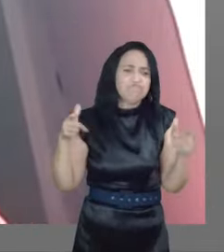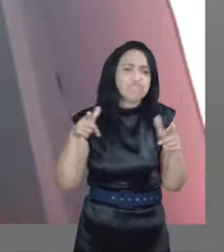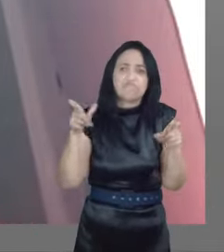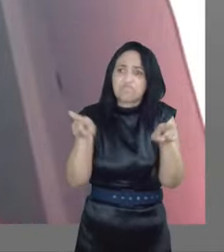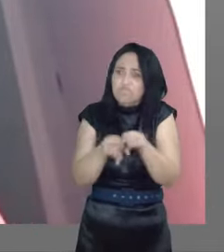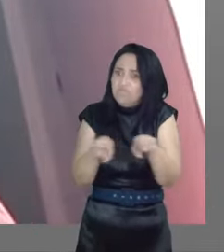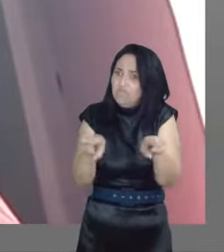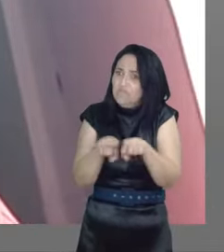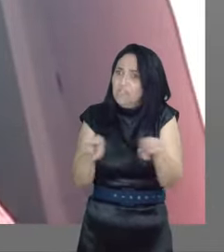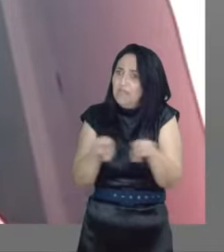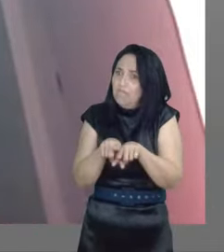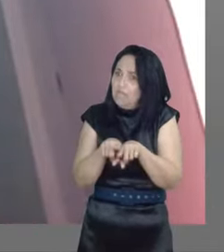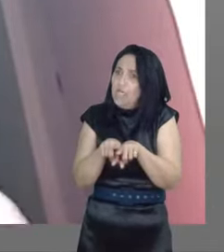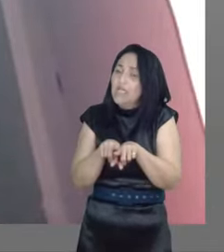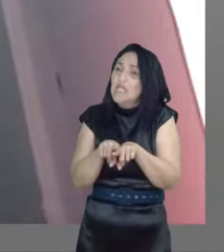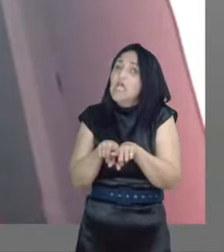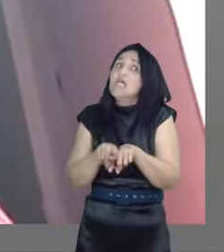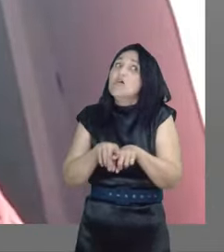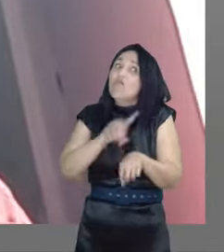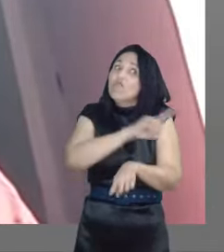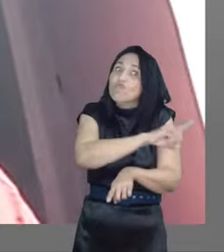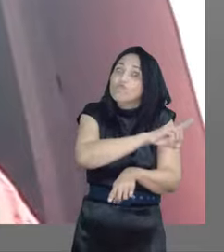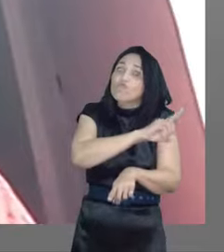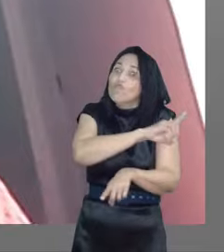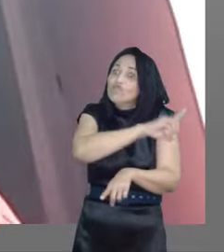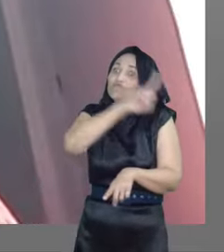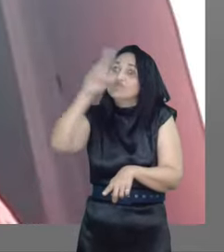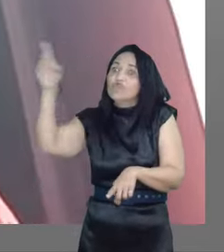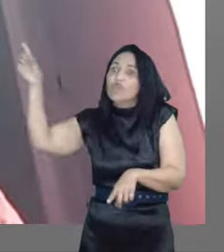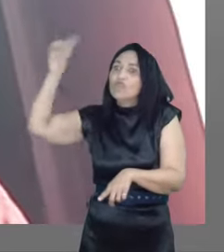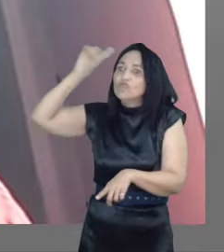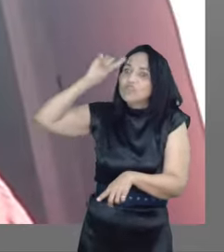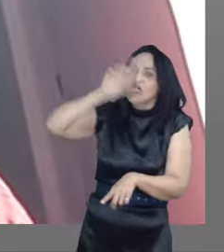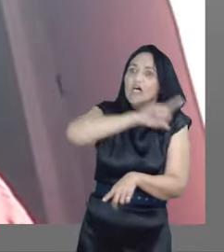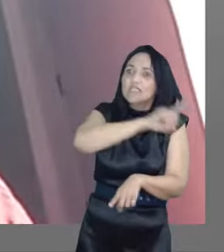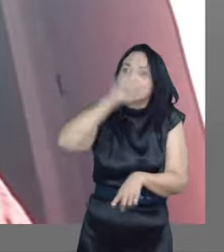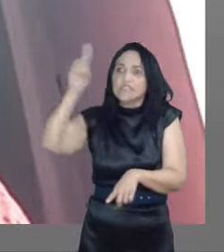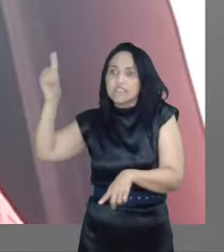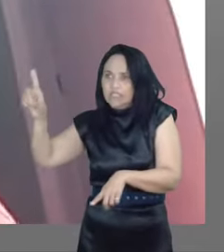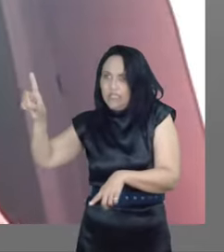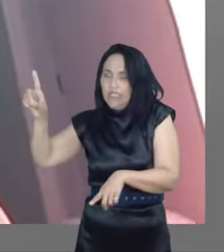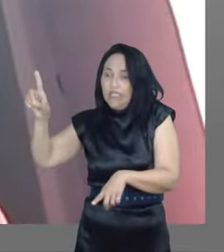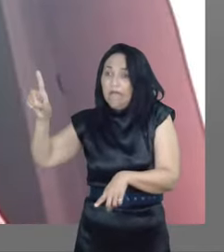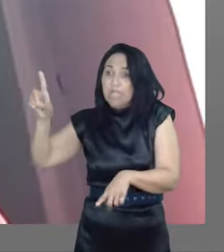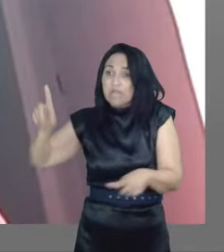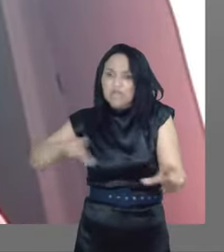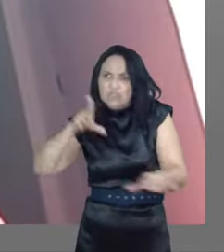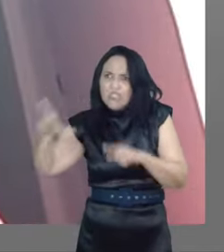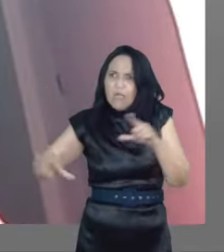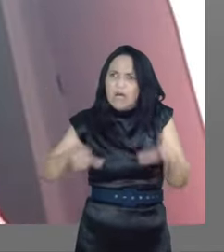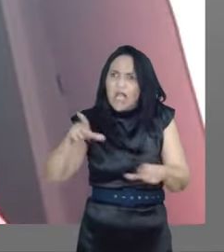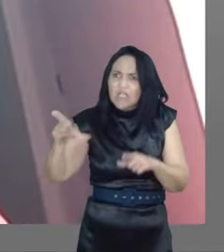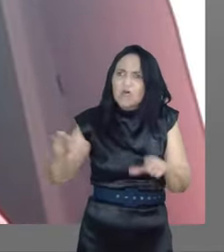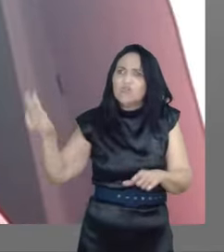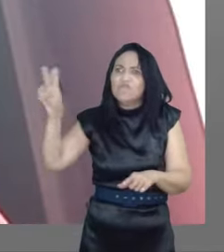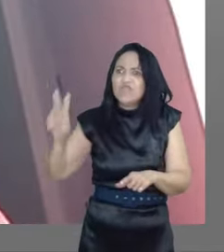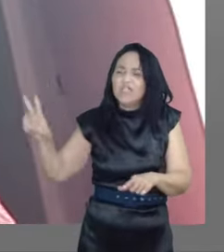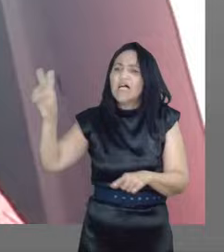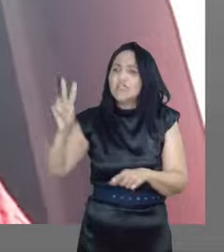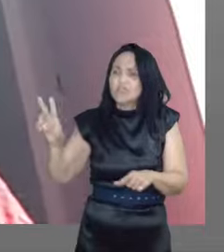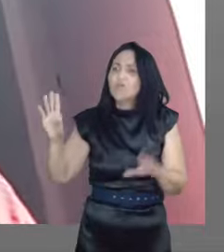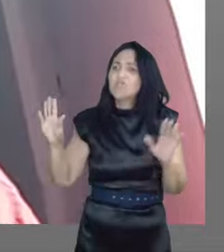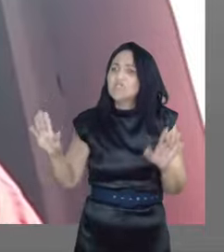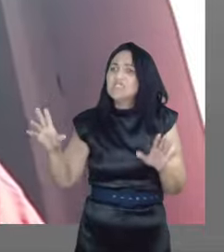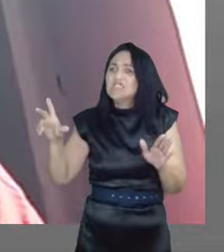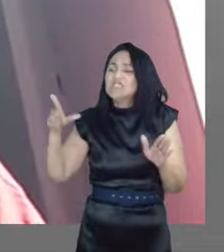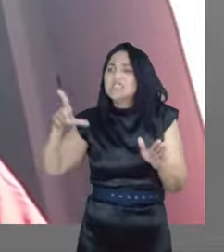E também, fora o dia D, que era o planejamento dos nossos vereadores e vereadoras, ainda tinha, pelo